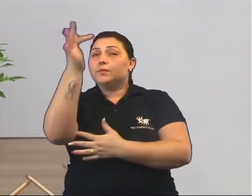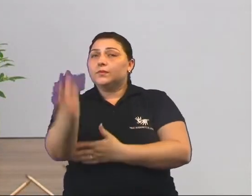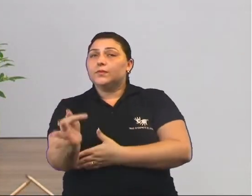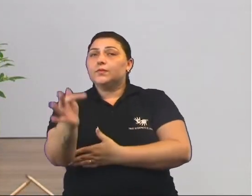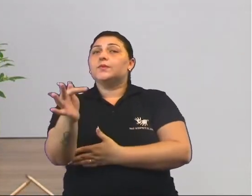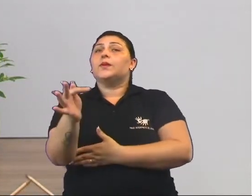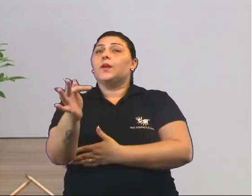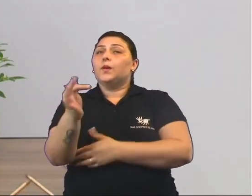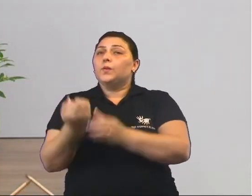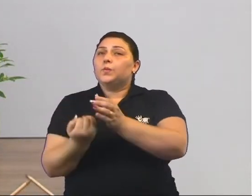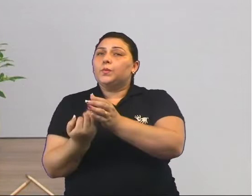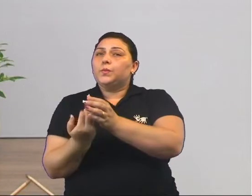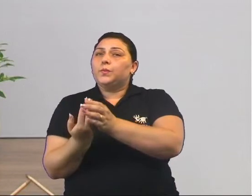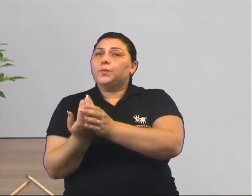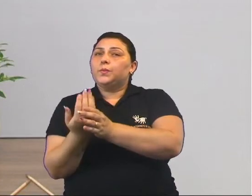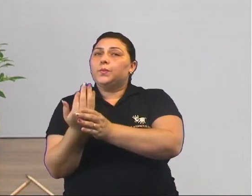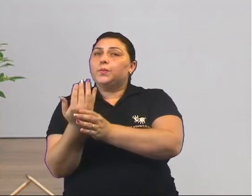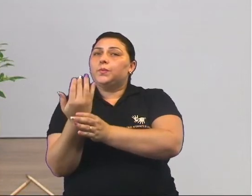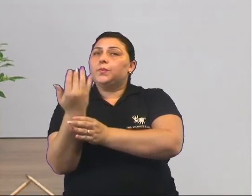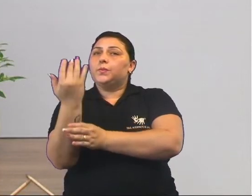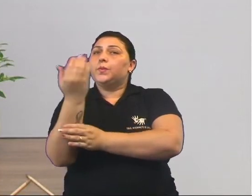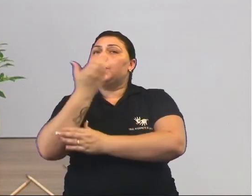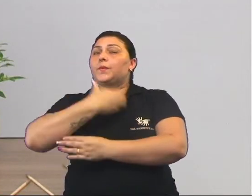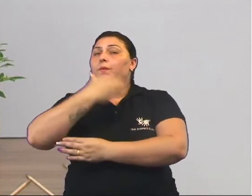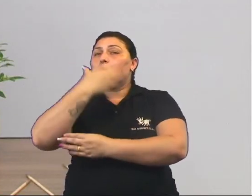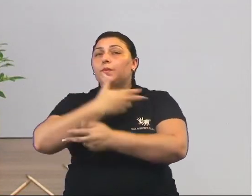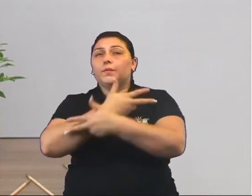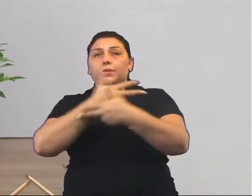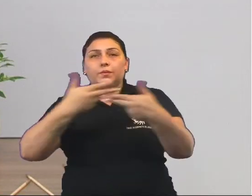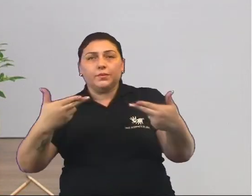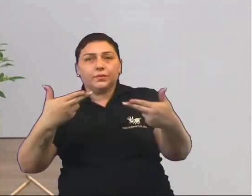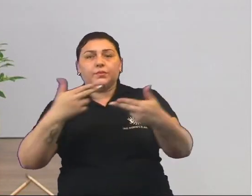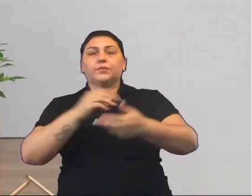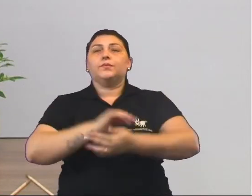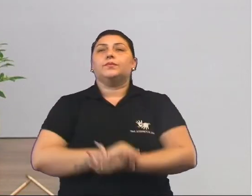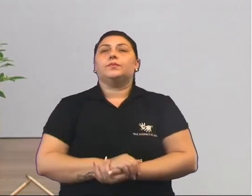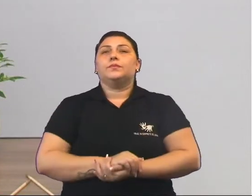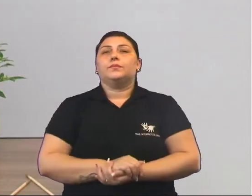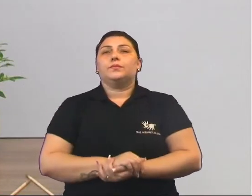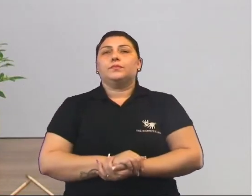futuramente vai germinar, ela vai germinando, ou seja, ela vai